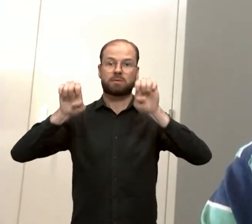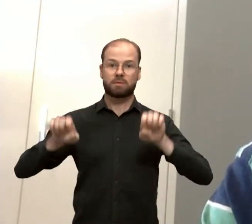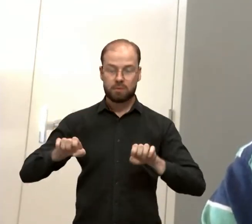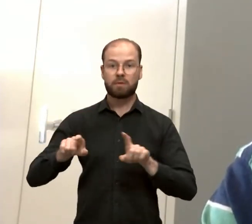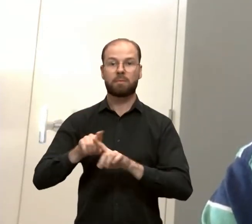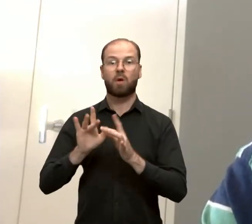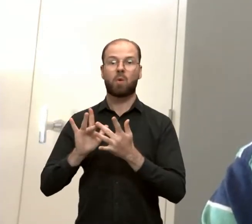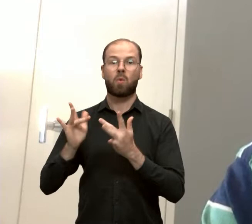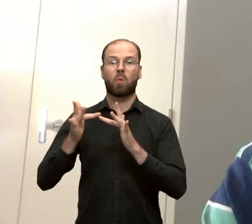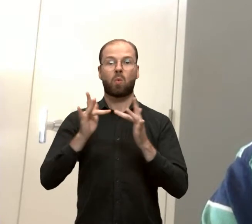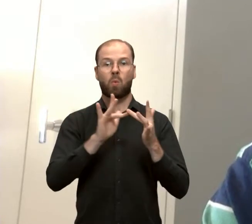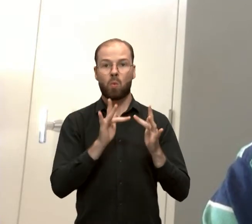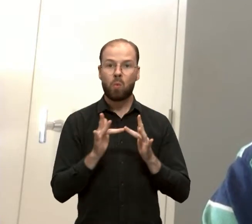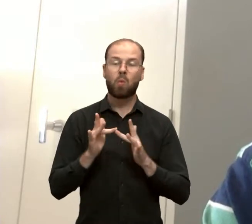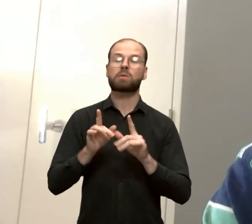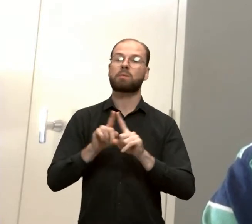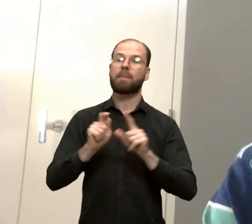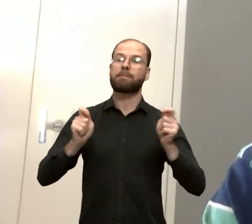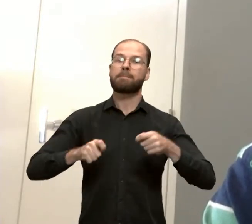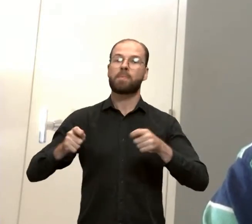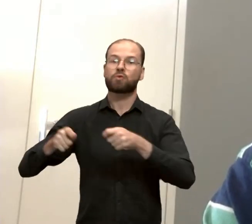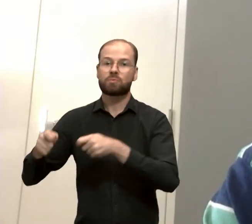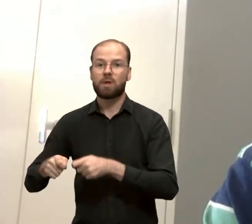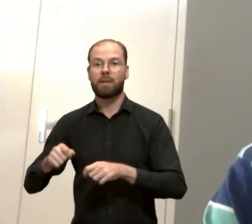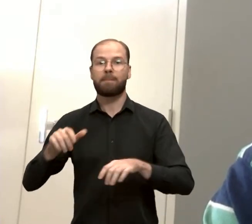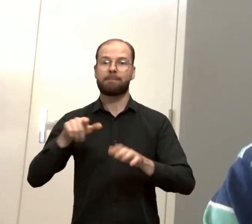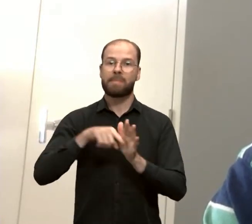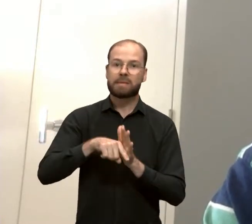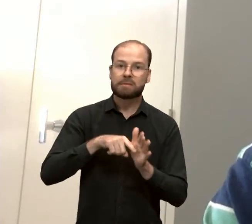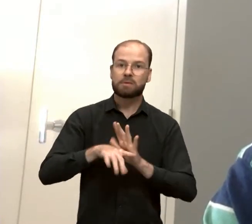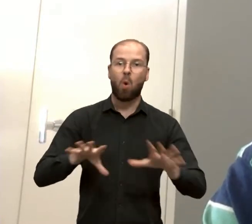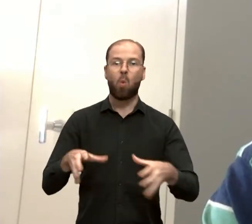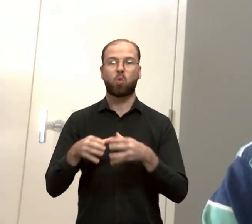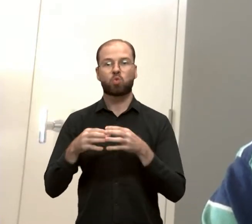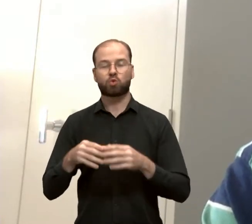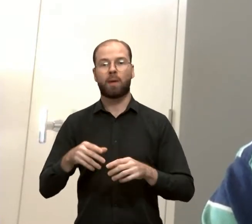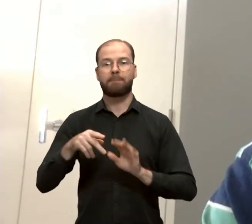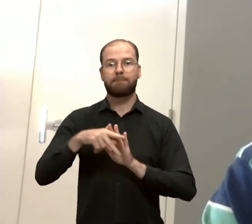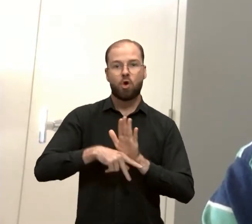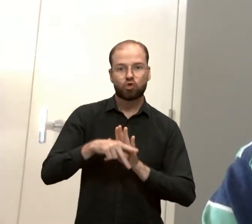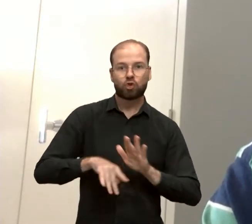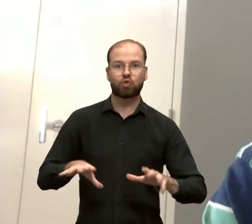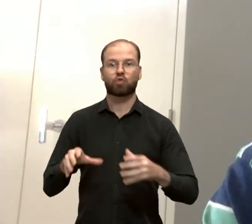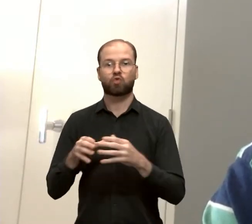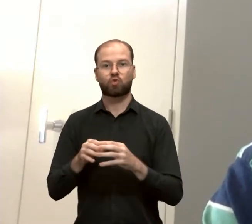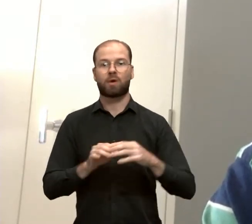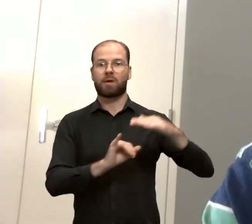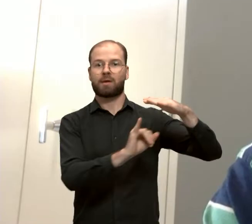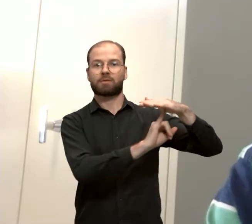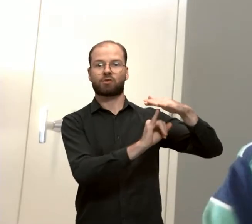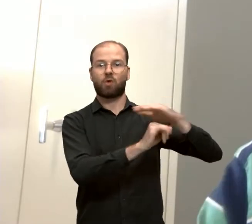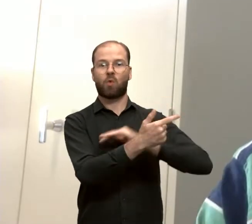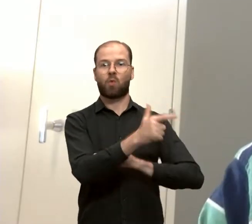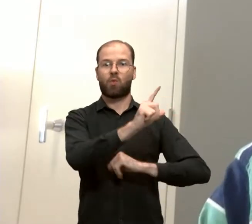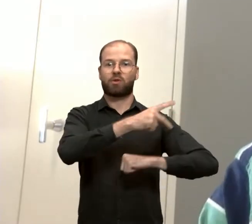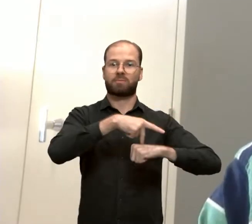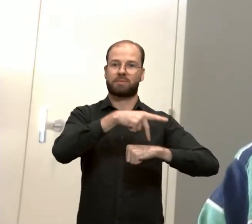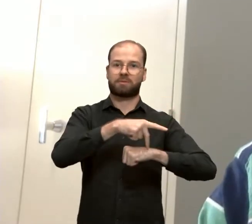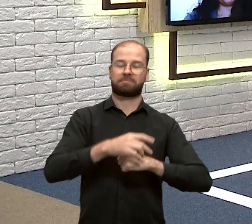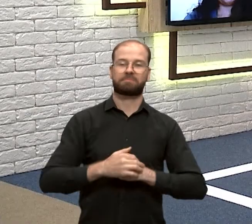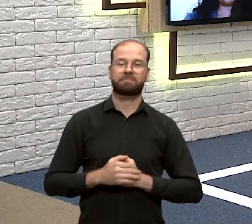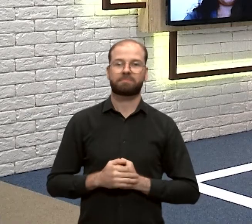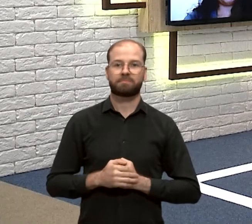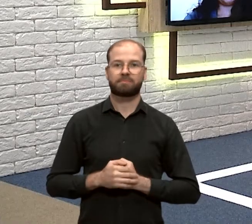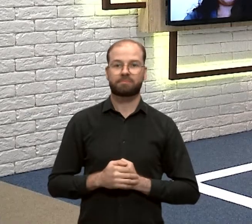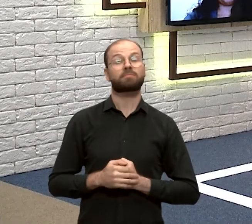as possibilidades de pesquisa conjunta, projetos conjuntos com as instituições estrangeiras. Bom, a